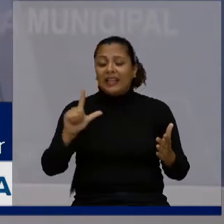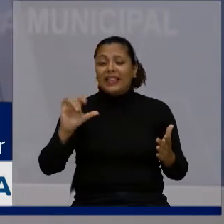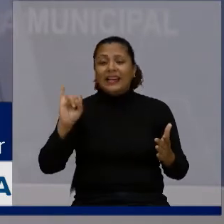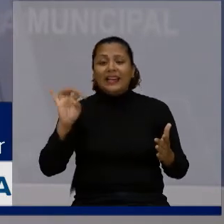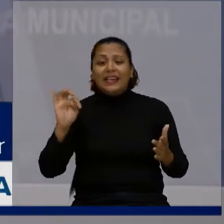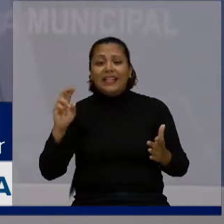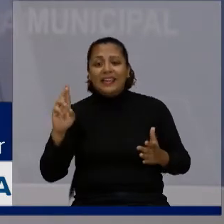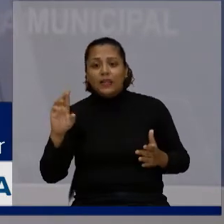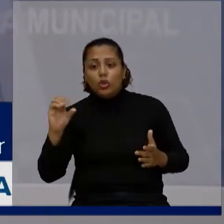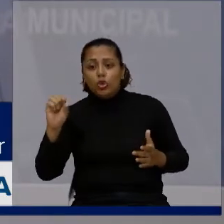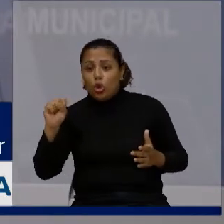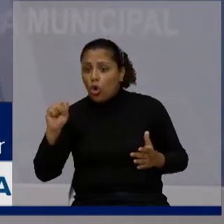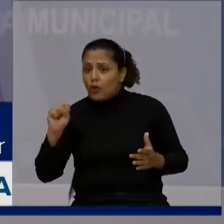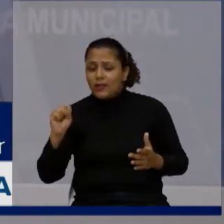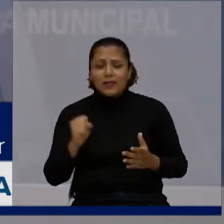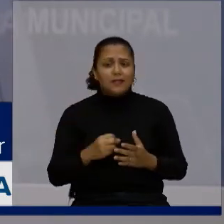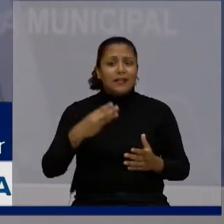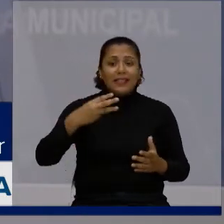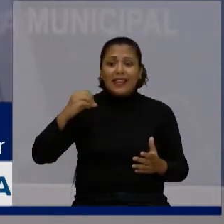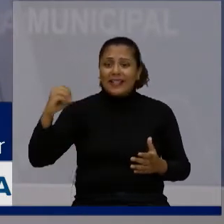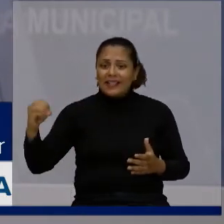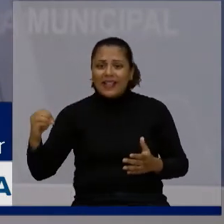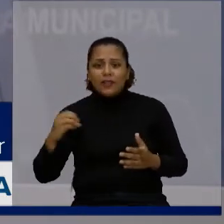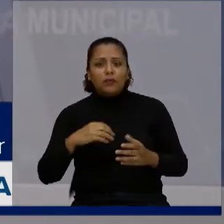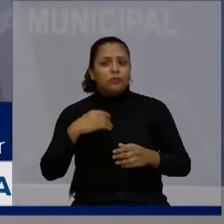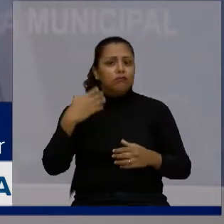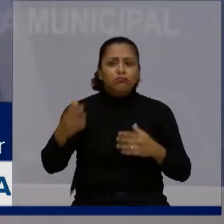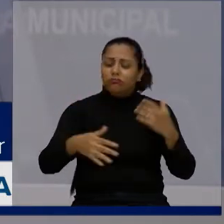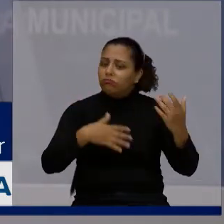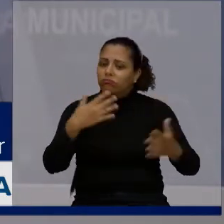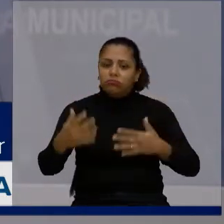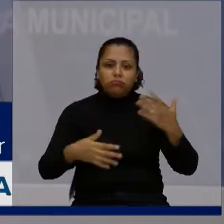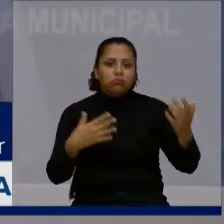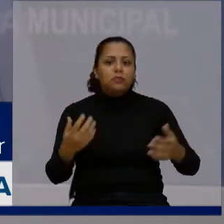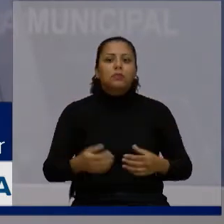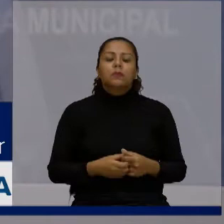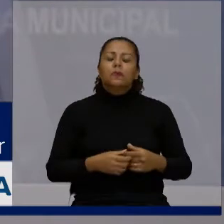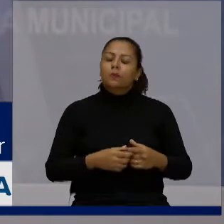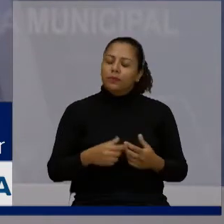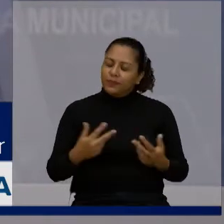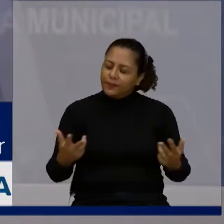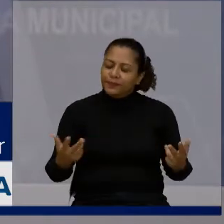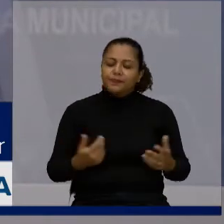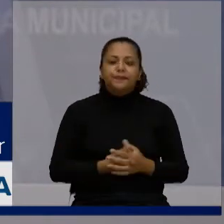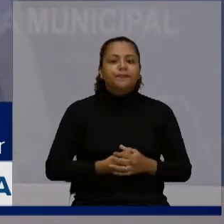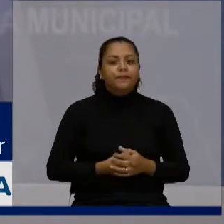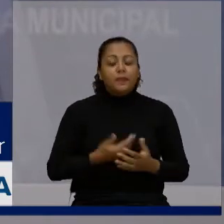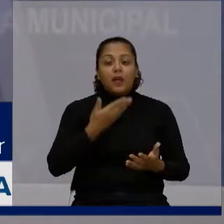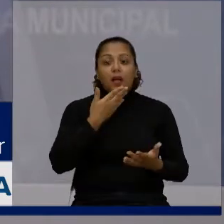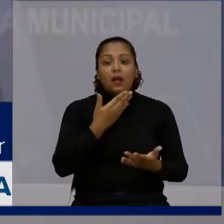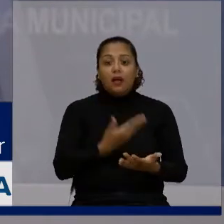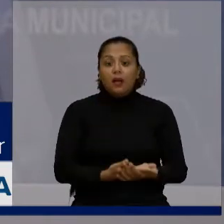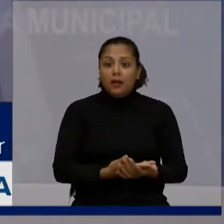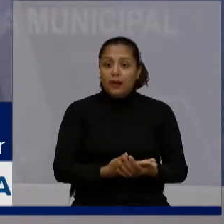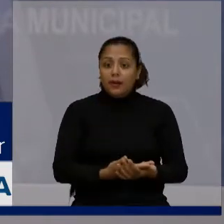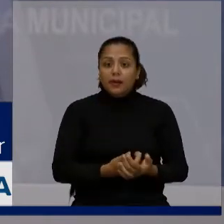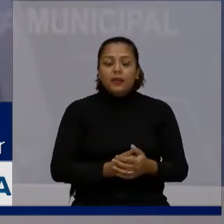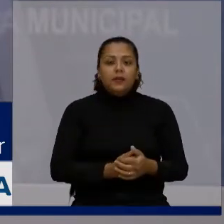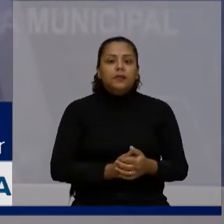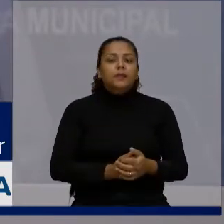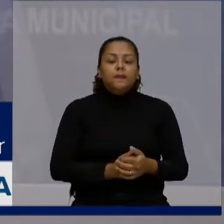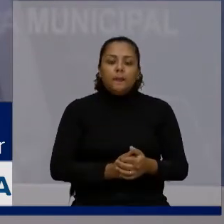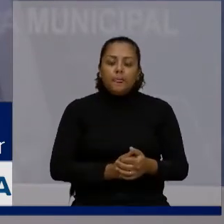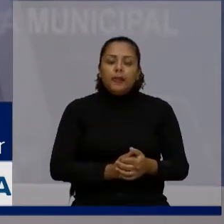mês. Pasmem os senhores, é muita coisa. É muita água.